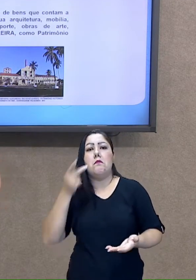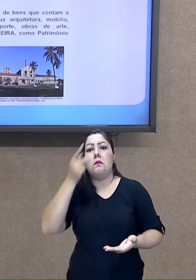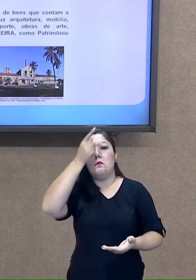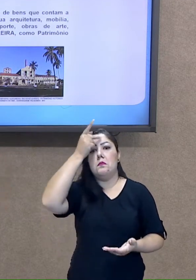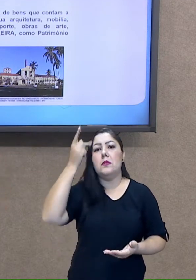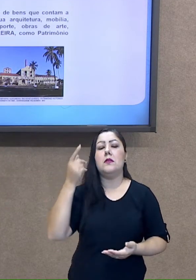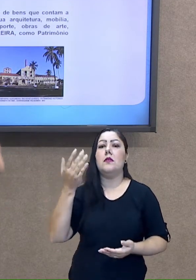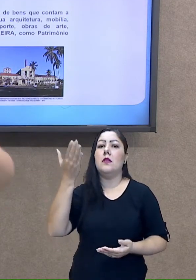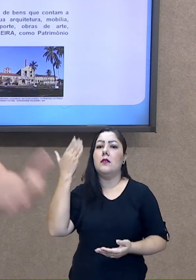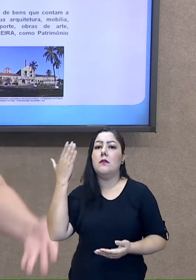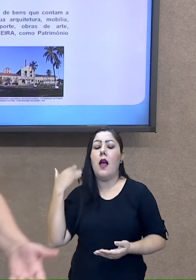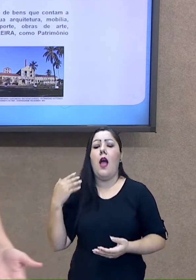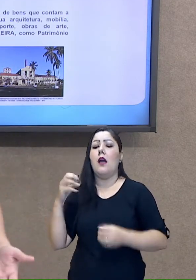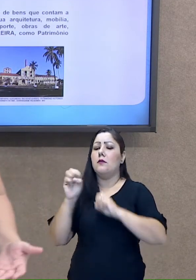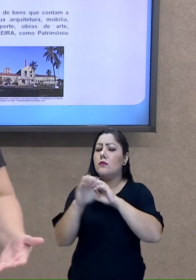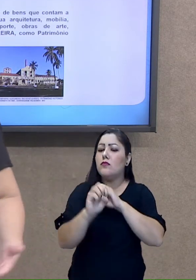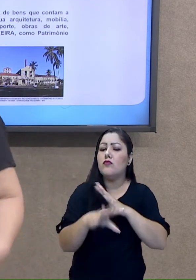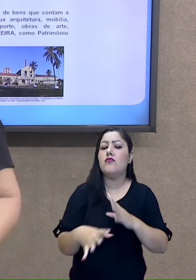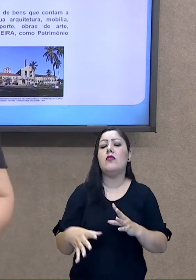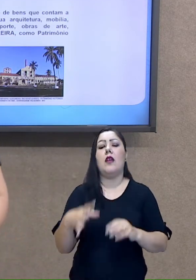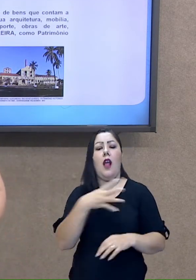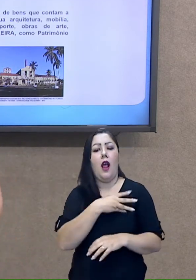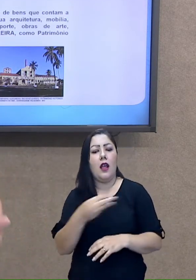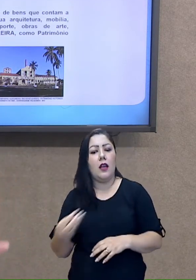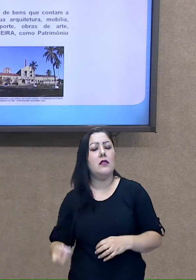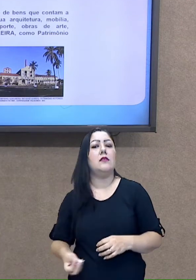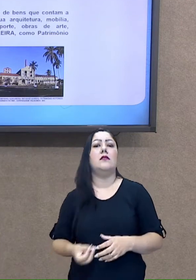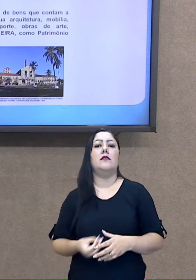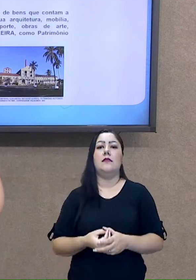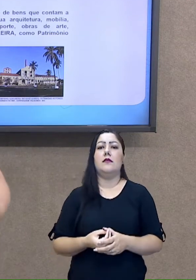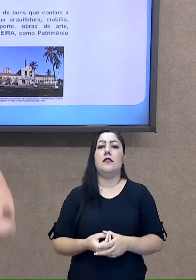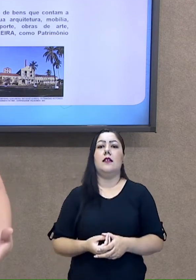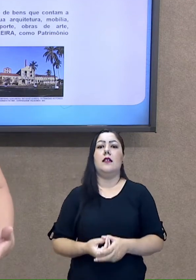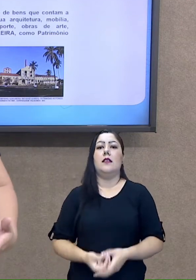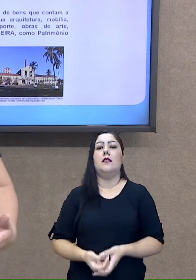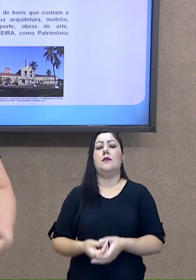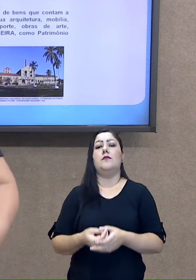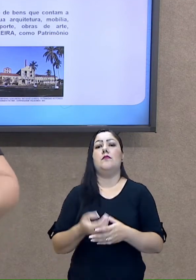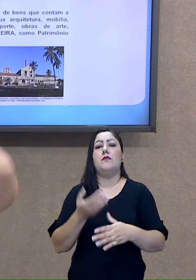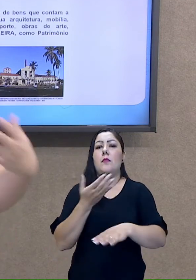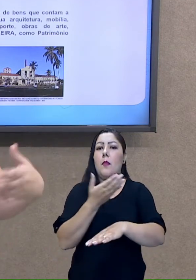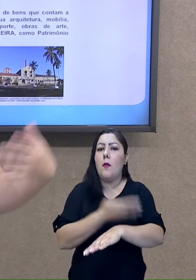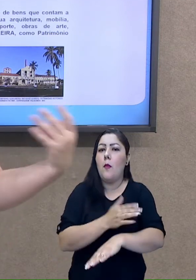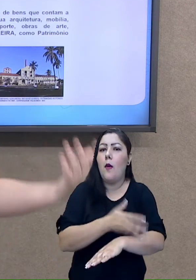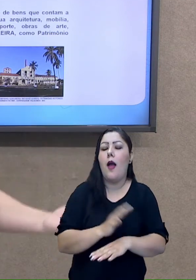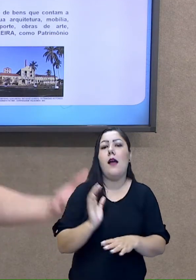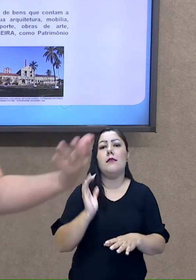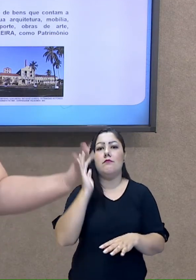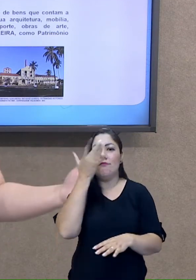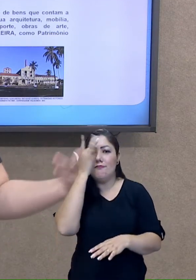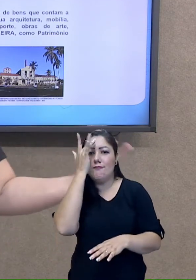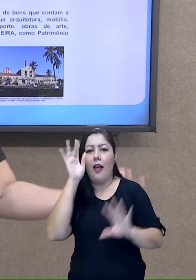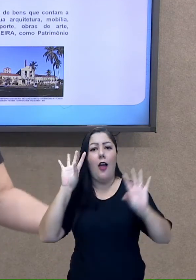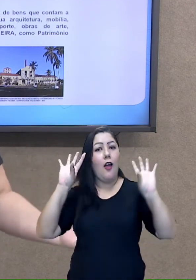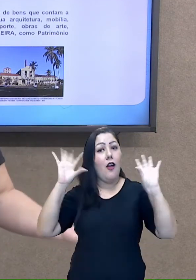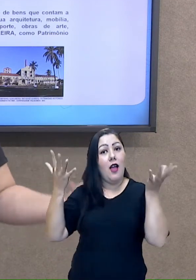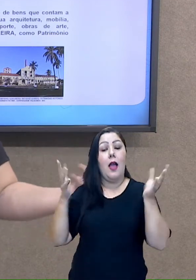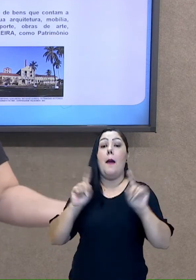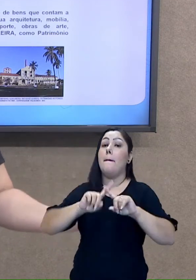idosos e algumas pessoas ensinam para os seus filhos a prática do Carnaval, festejar. Como tem outros que não participam